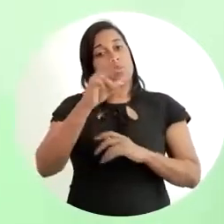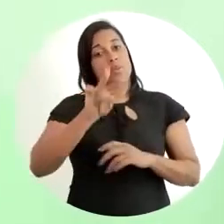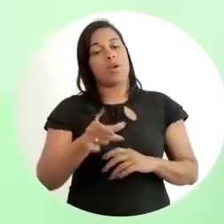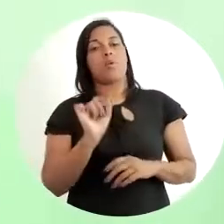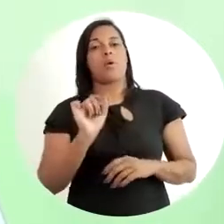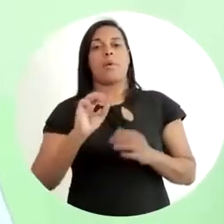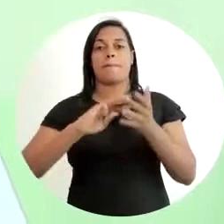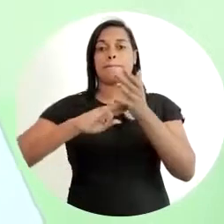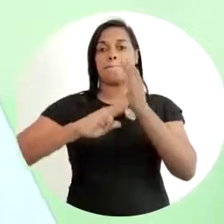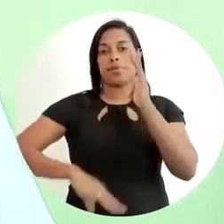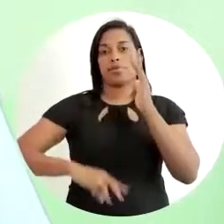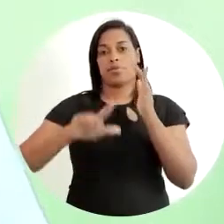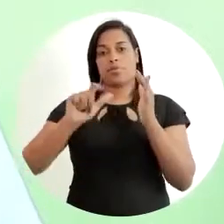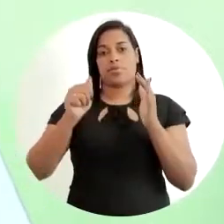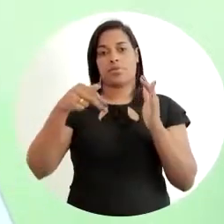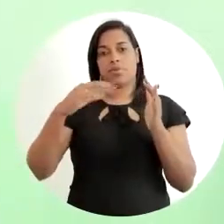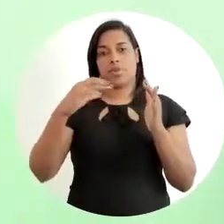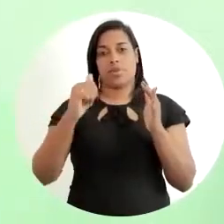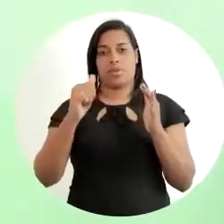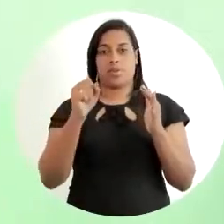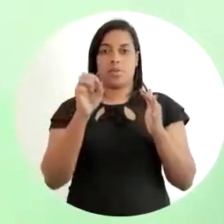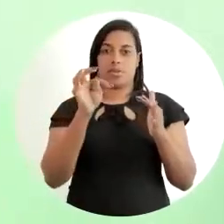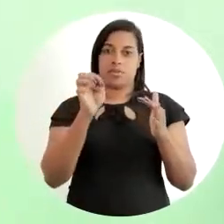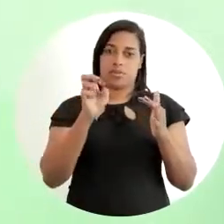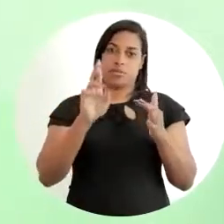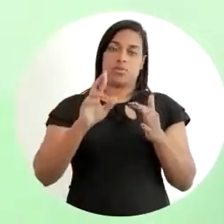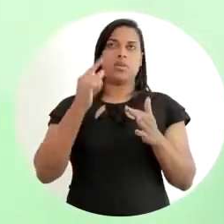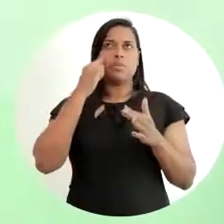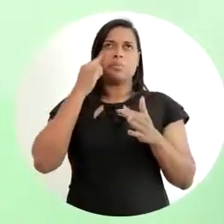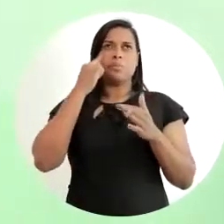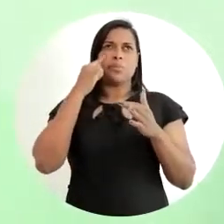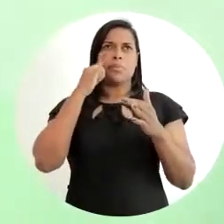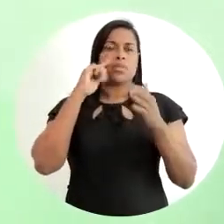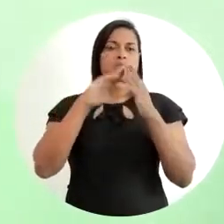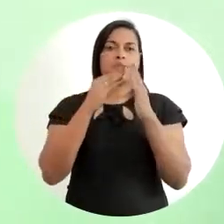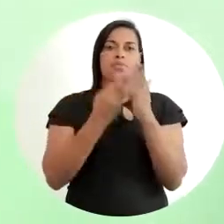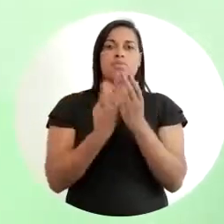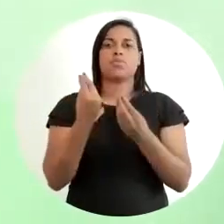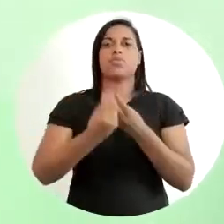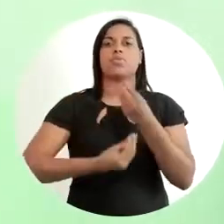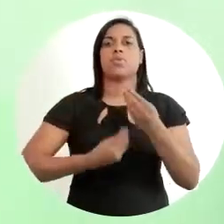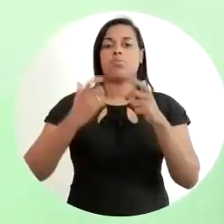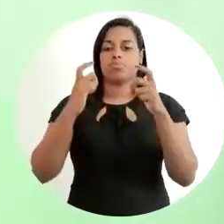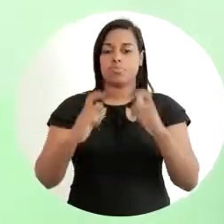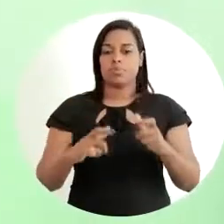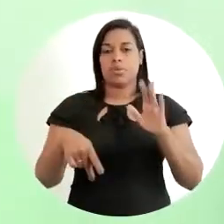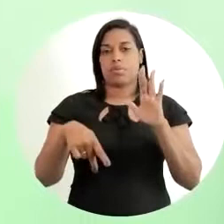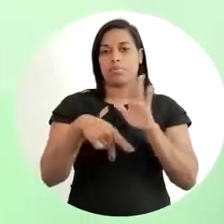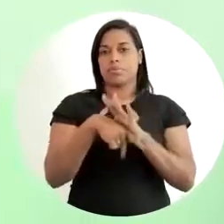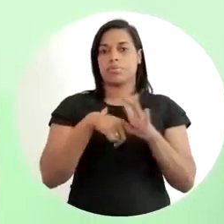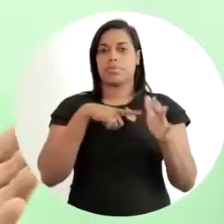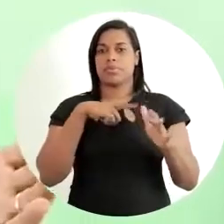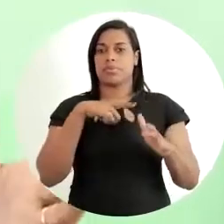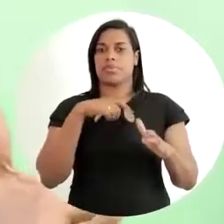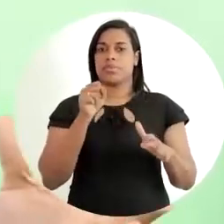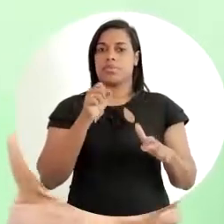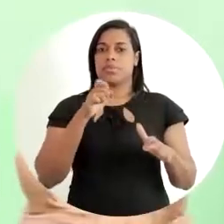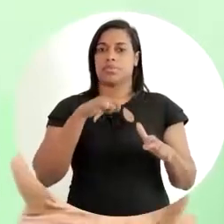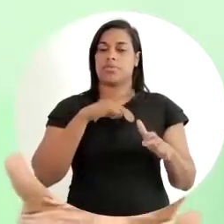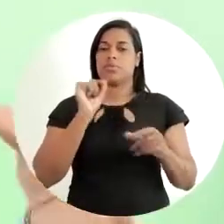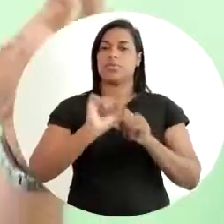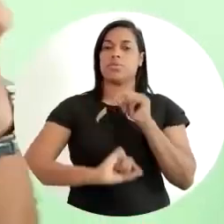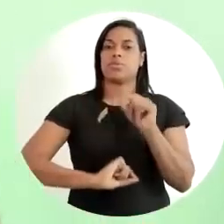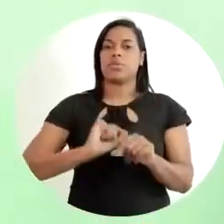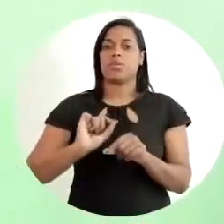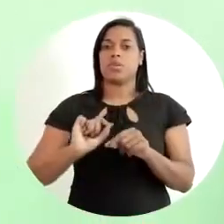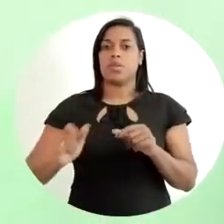Um deles é o método de Lancaster. Ele pensava a escola como um espaço onde se tivesse